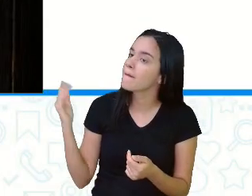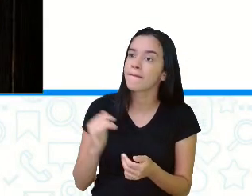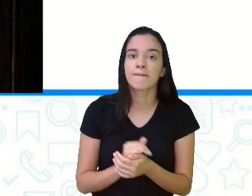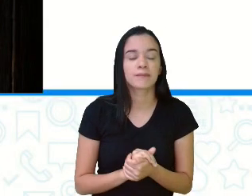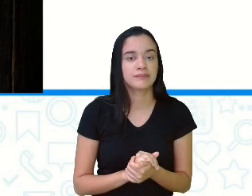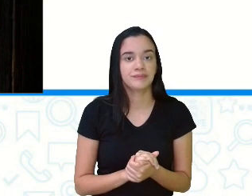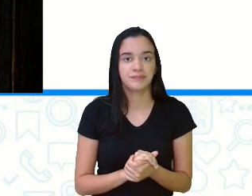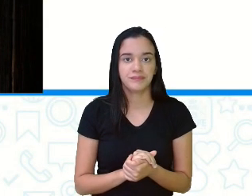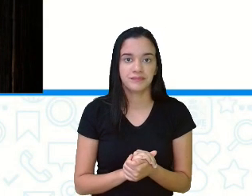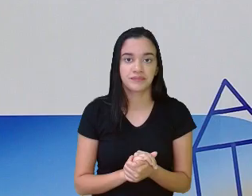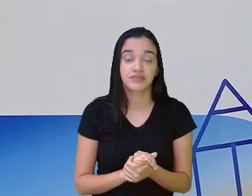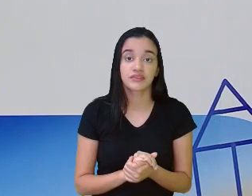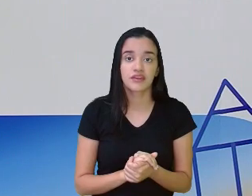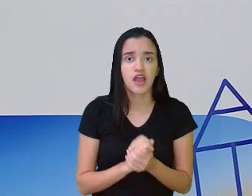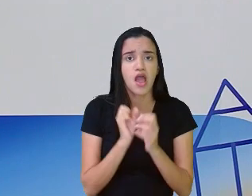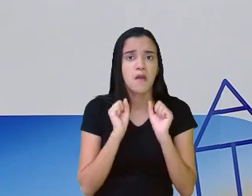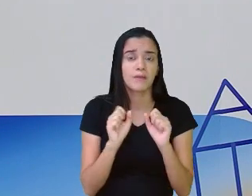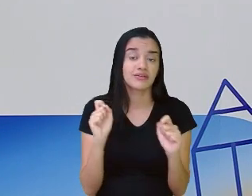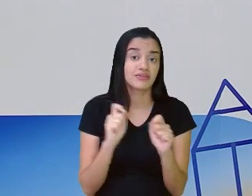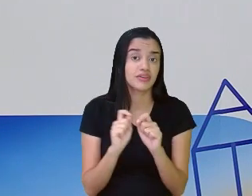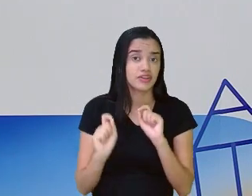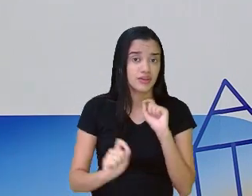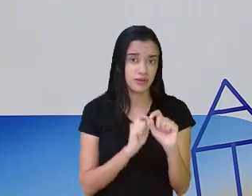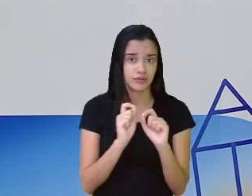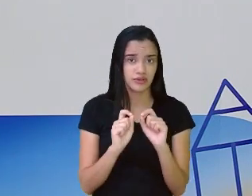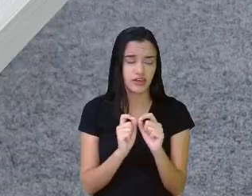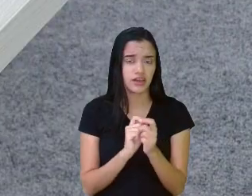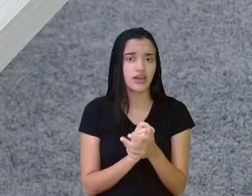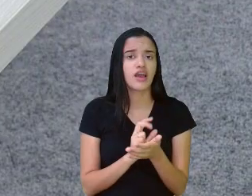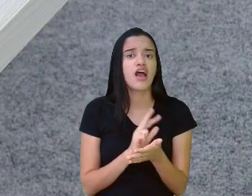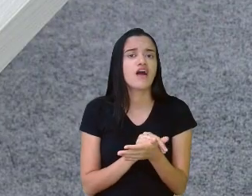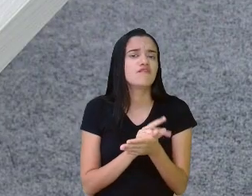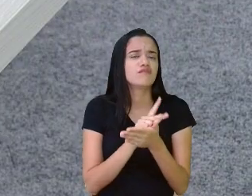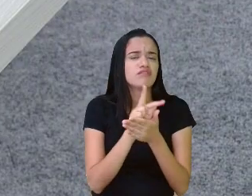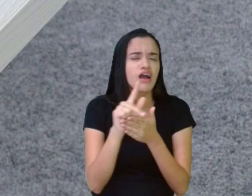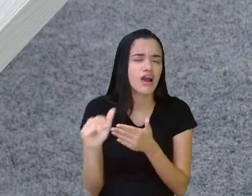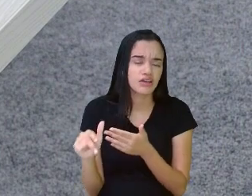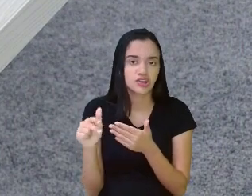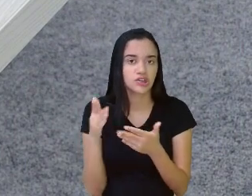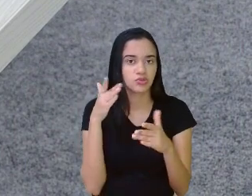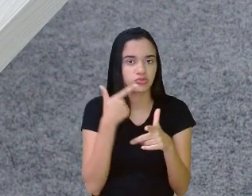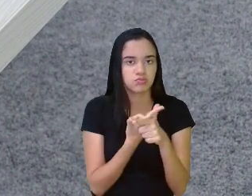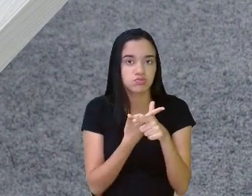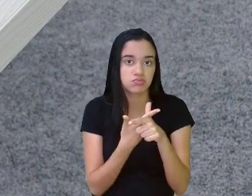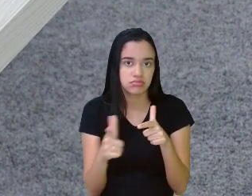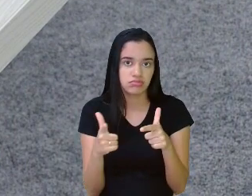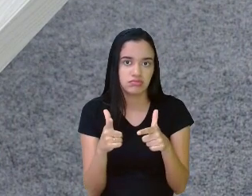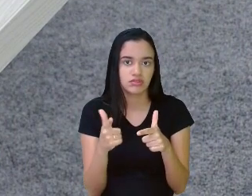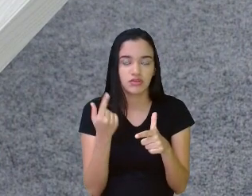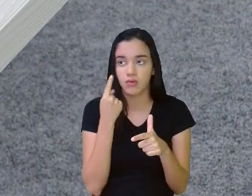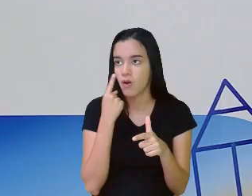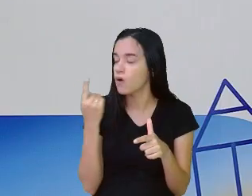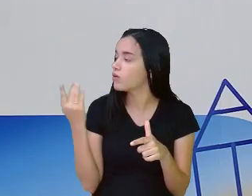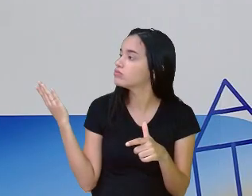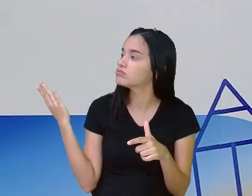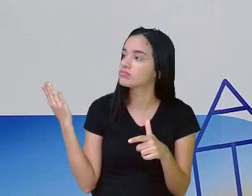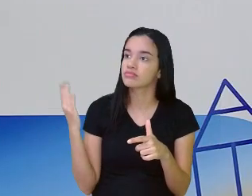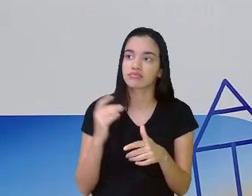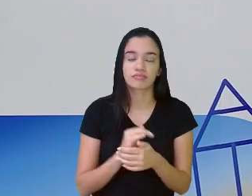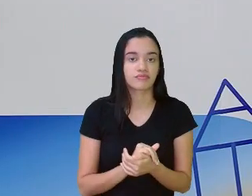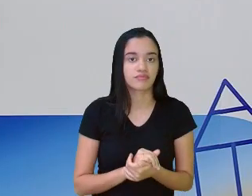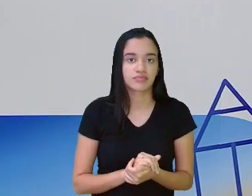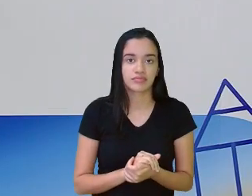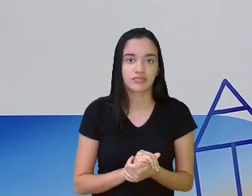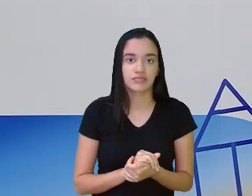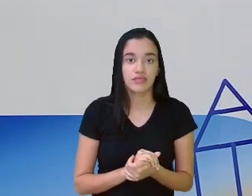Desse mesmo inteiro, eu posso fazer diversas divisões, como eu fiz aqui, ó. Ó,